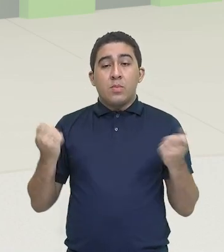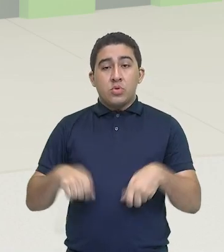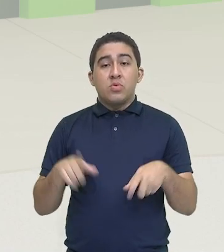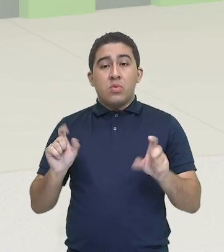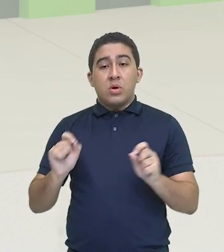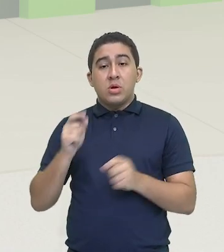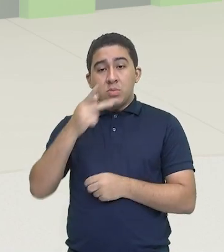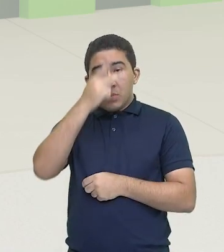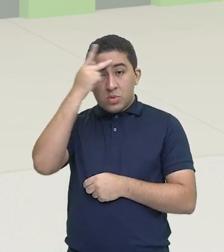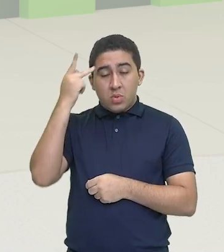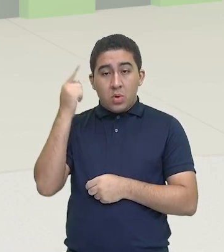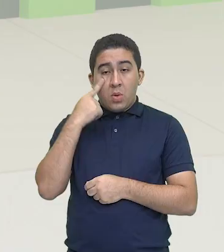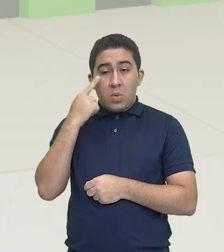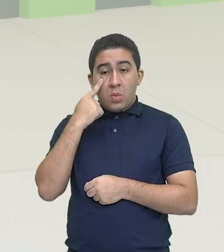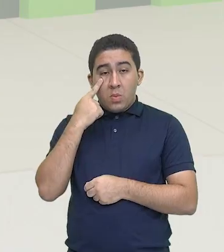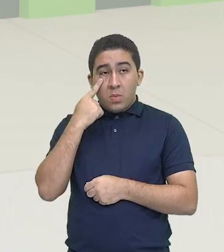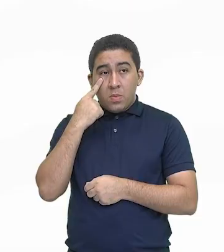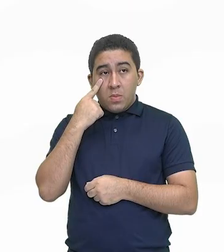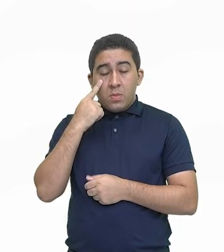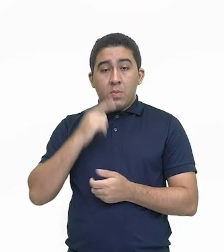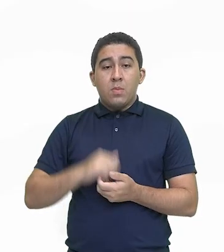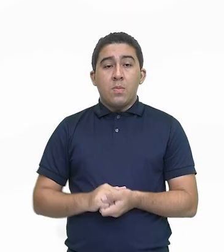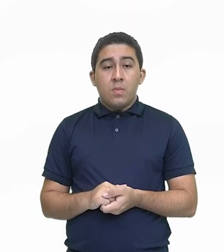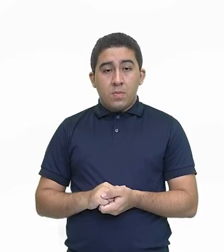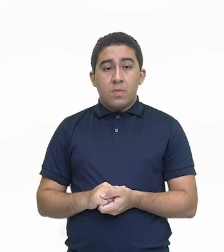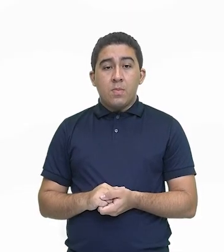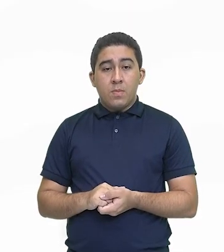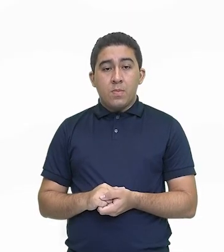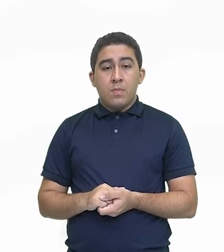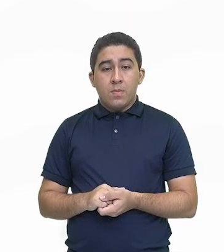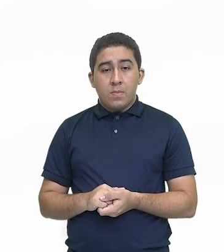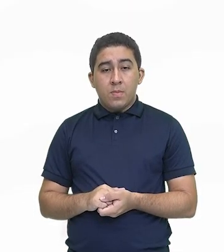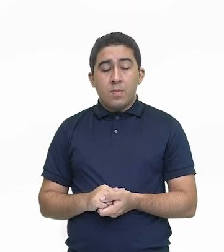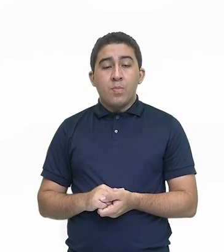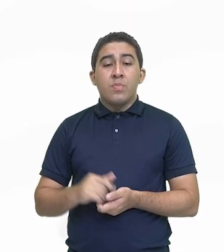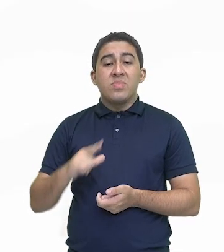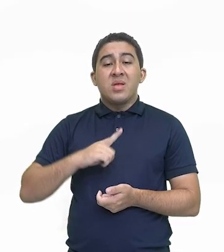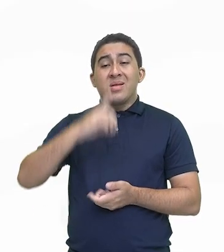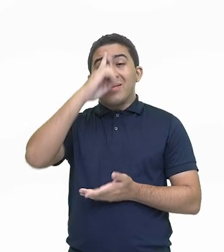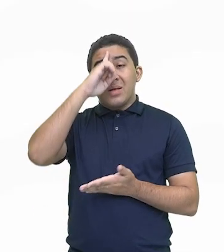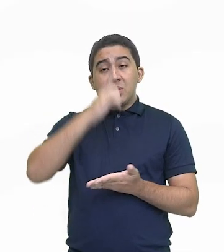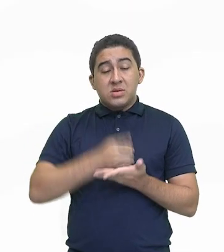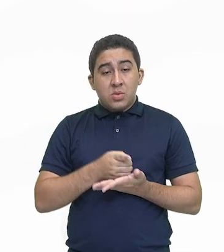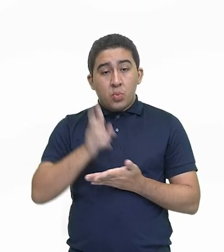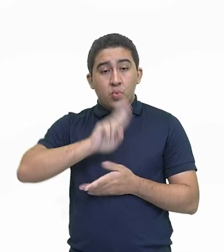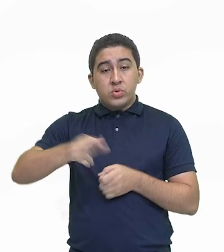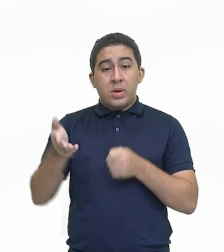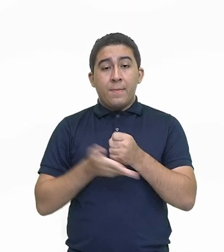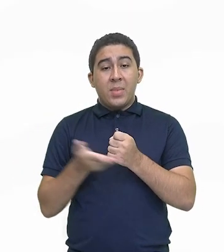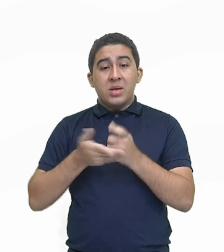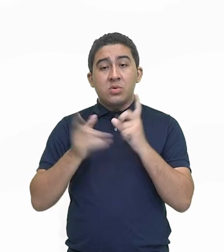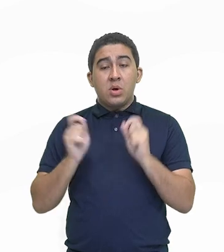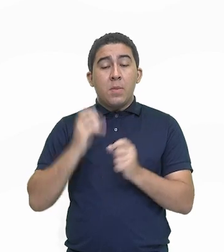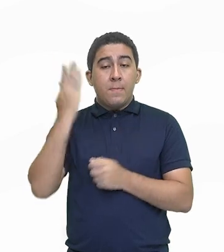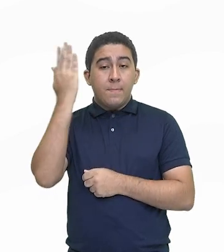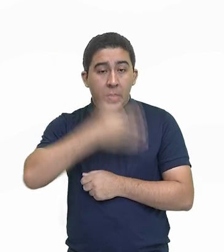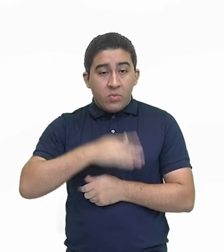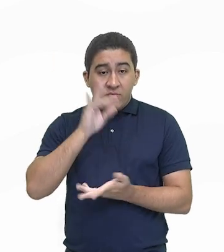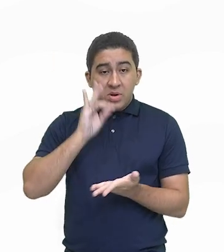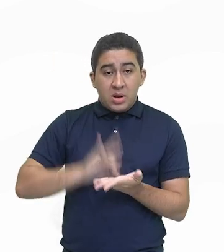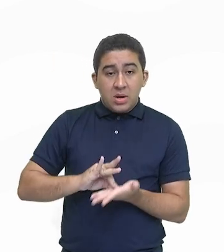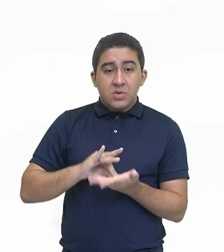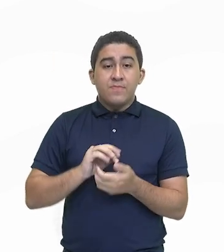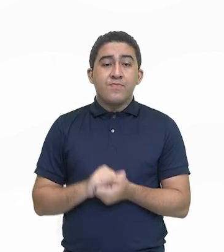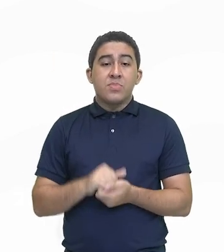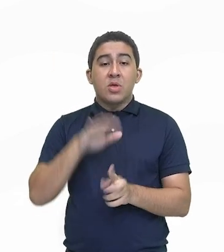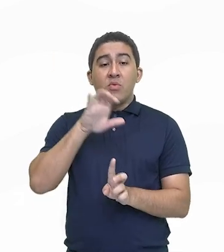olha, que as pessoas, né, tomem decisões baseadas em evidências,